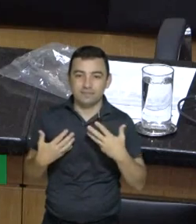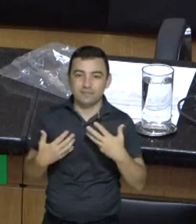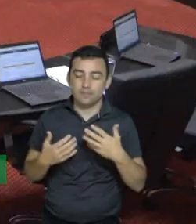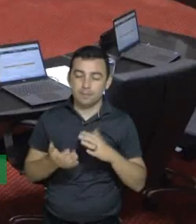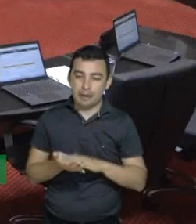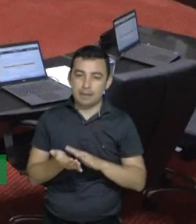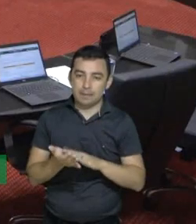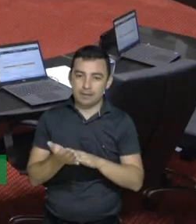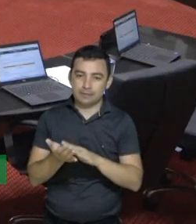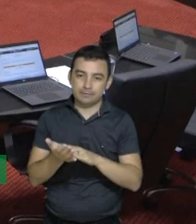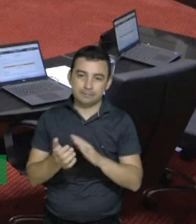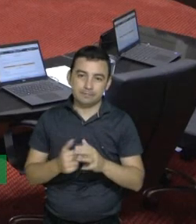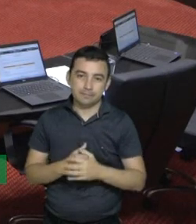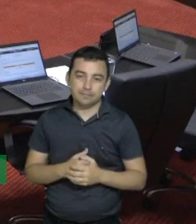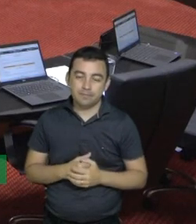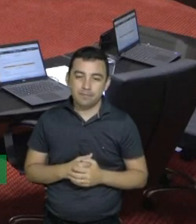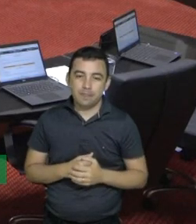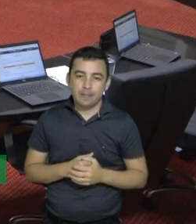valeu